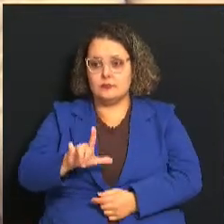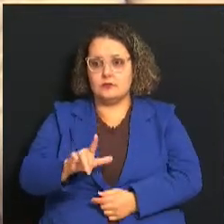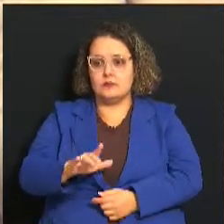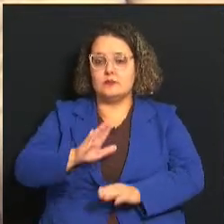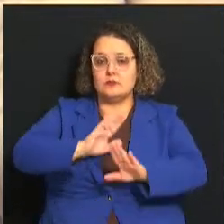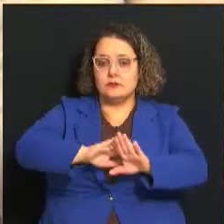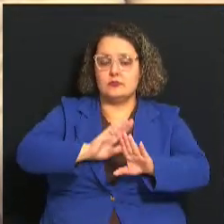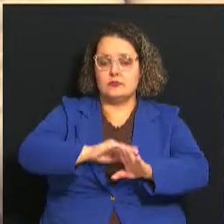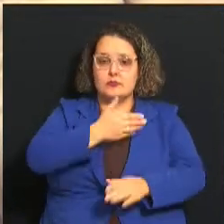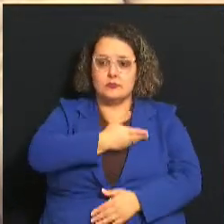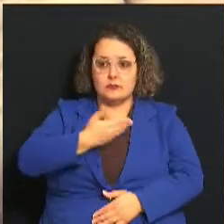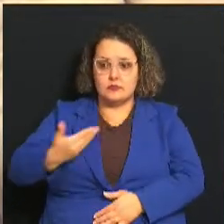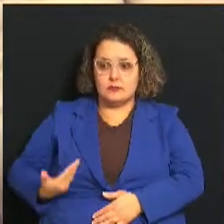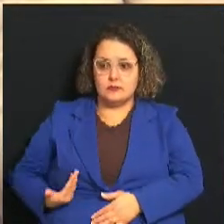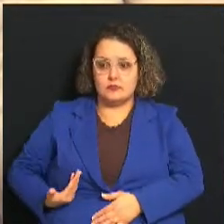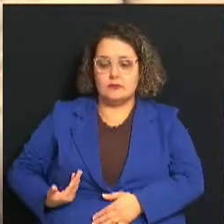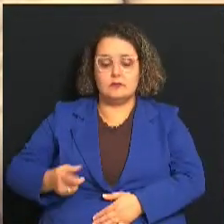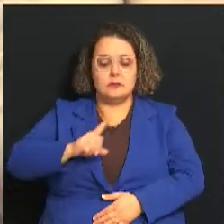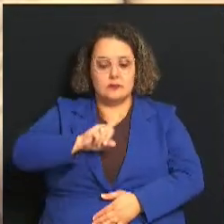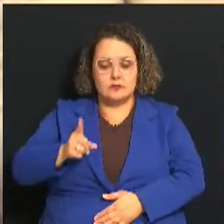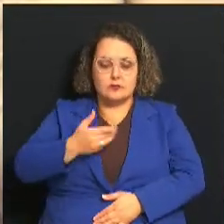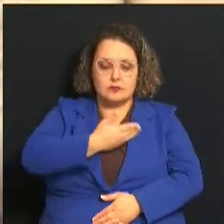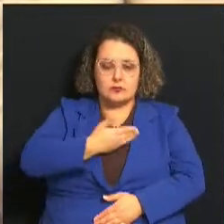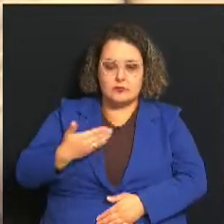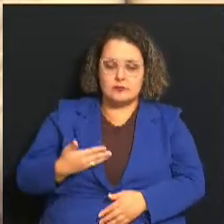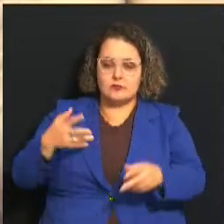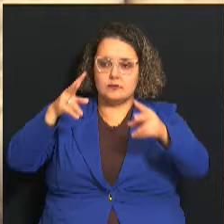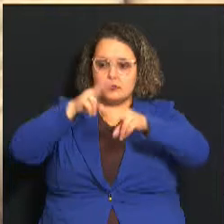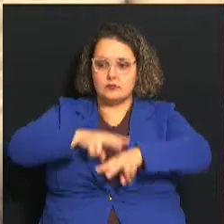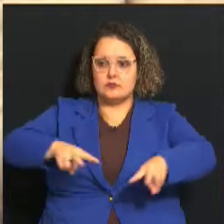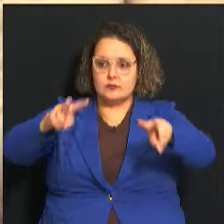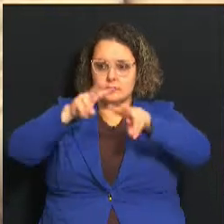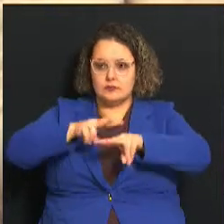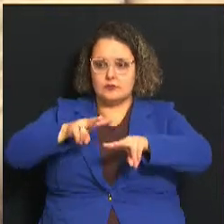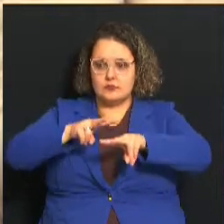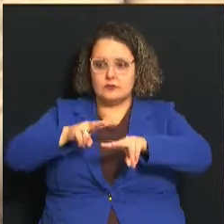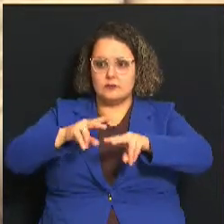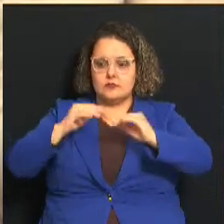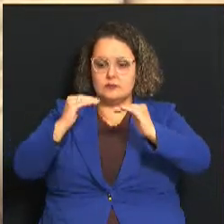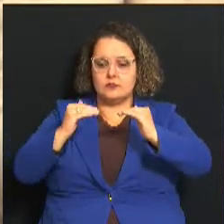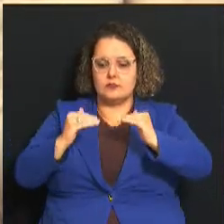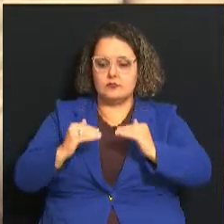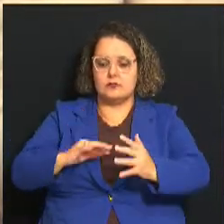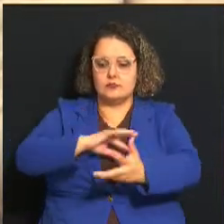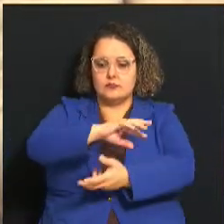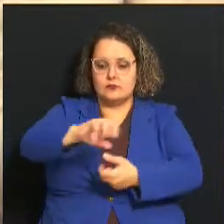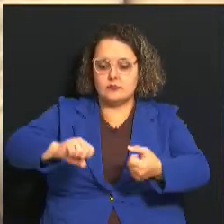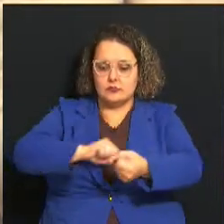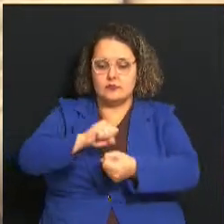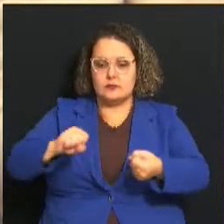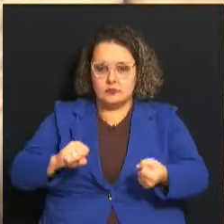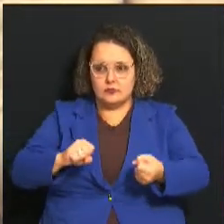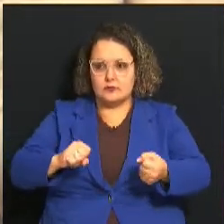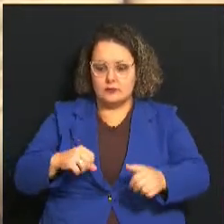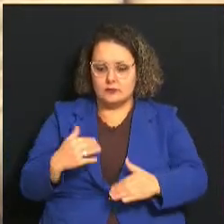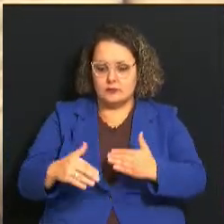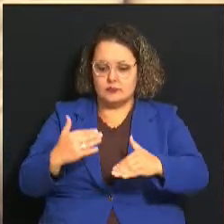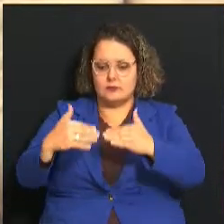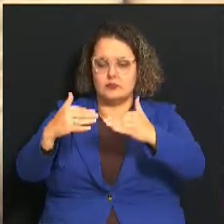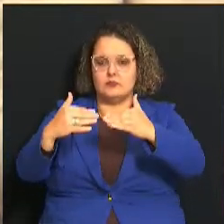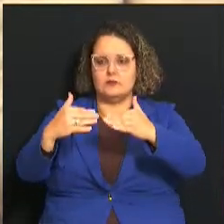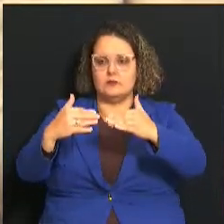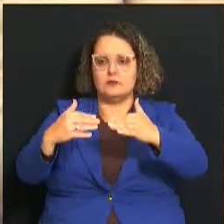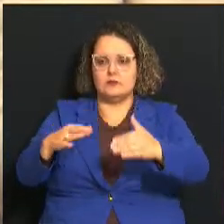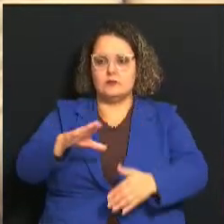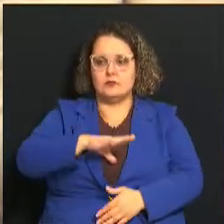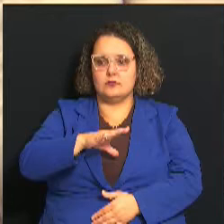governamentais e não governamentais que visam alcançar padrões sustentáveis de desenvolvimento para o município de